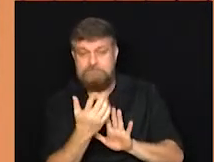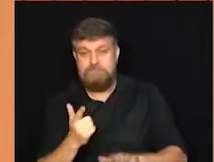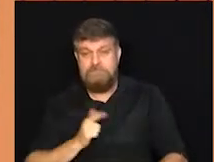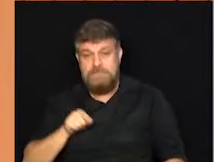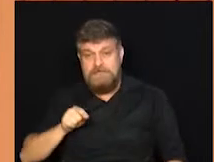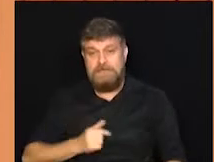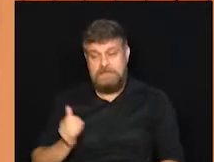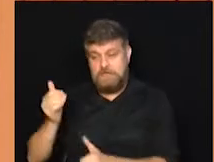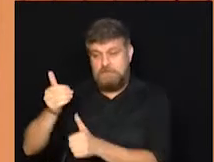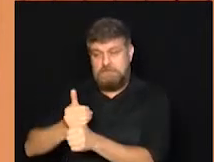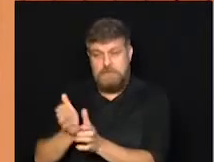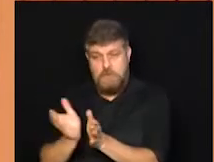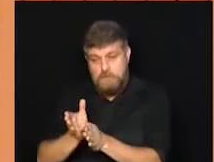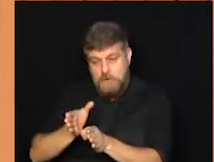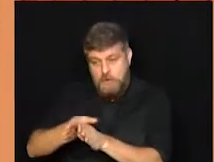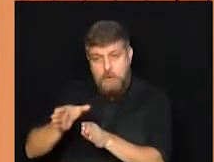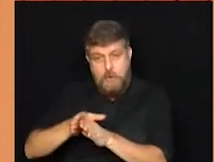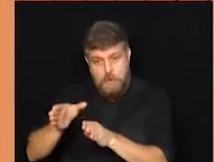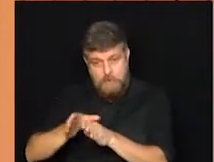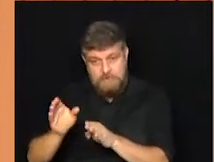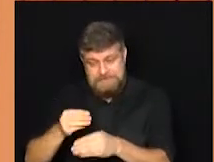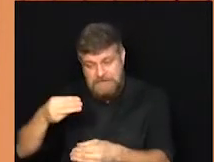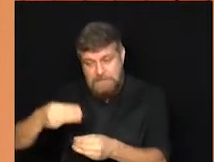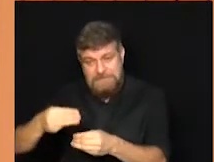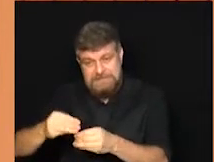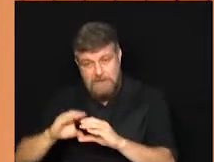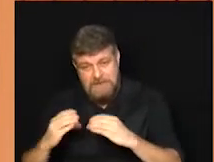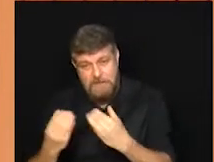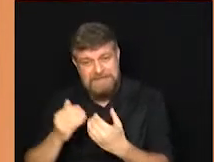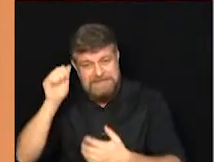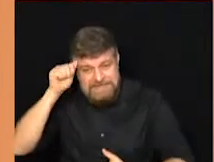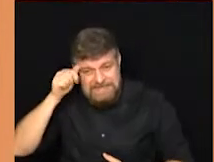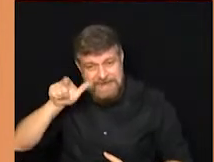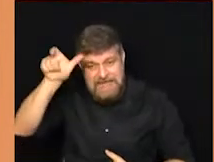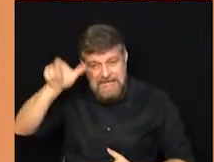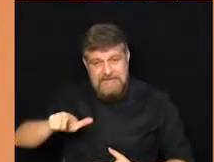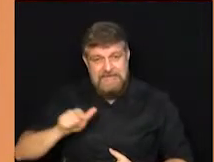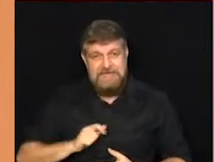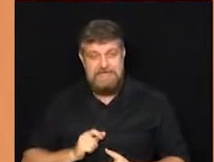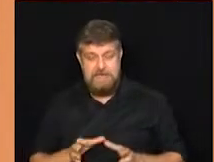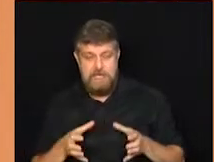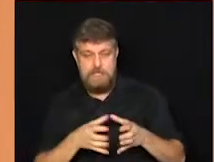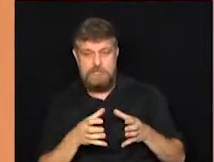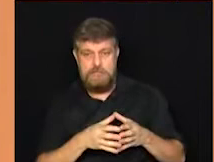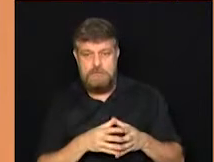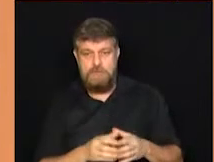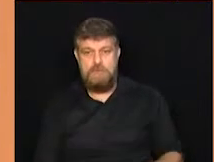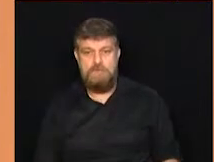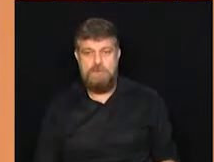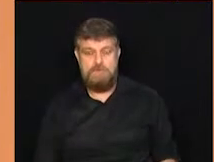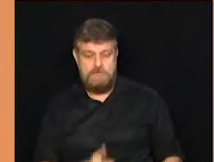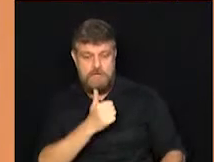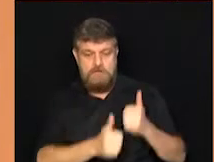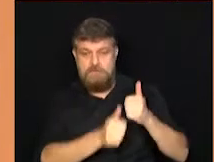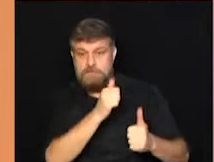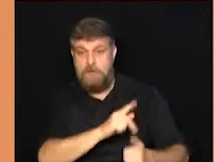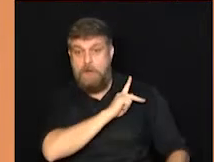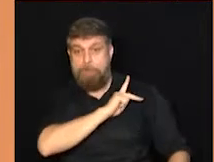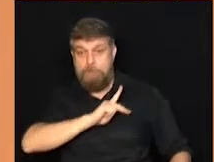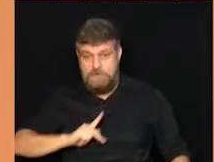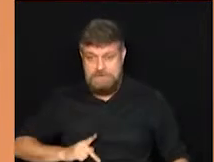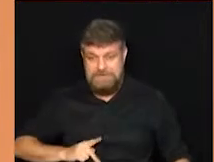Municipal da Comunidade Negra, faz parte da direção da Ponte Preta, que é o primeiro time reconhecido